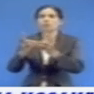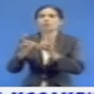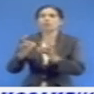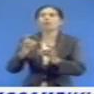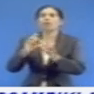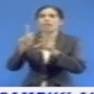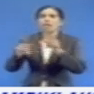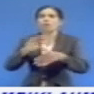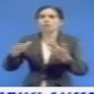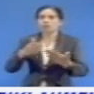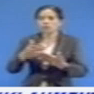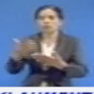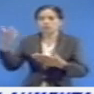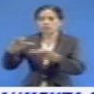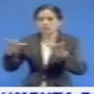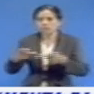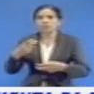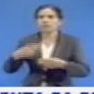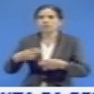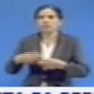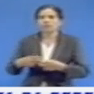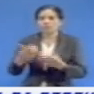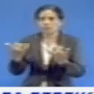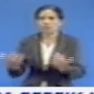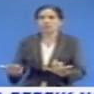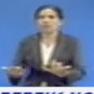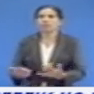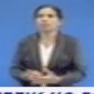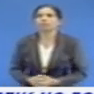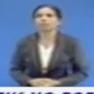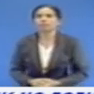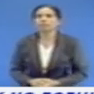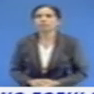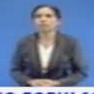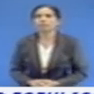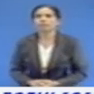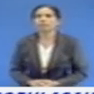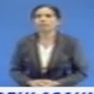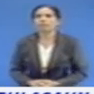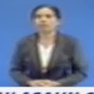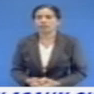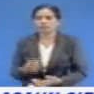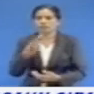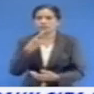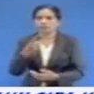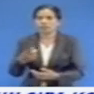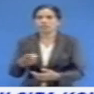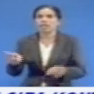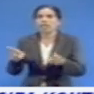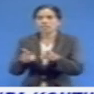nima kaunia hatamba maromak iha ohin loron iha altar santo. Félix da Conceição no